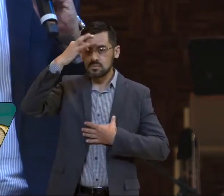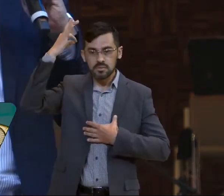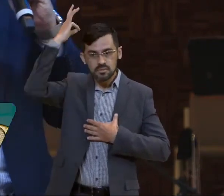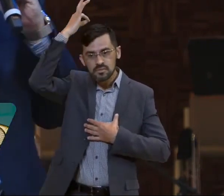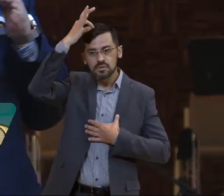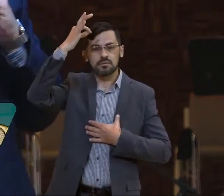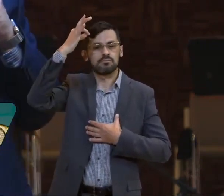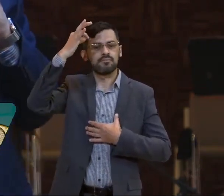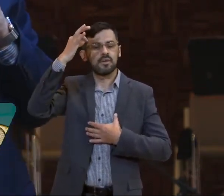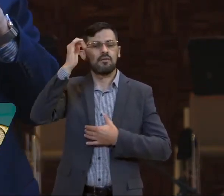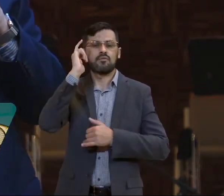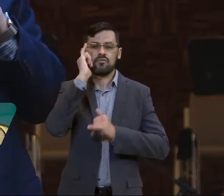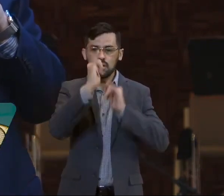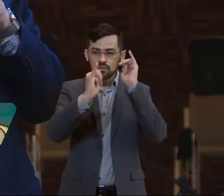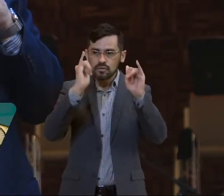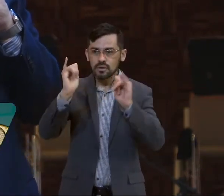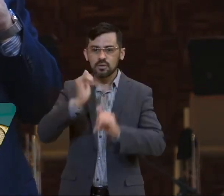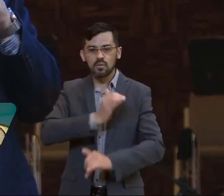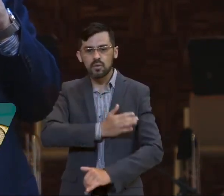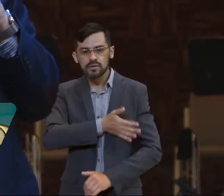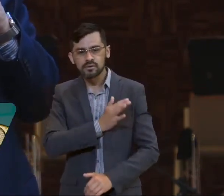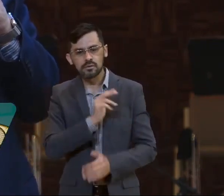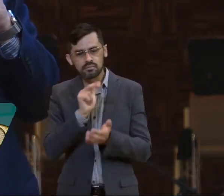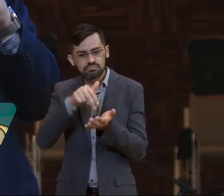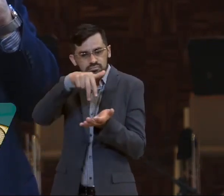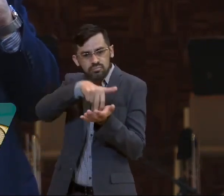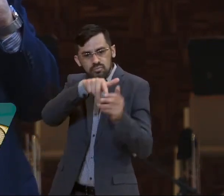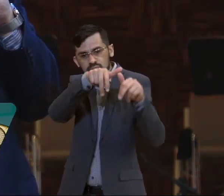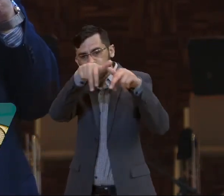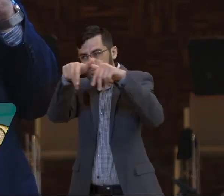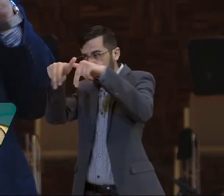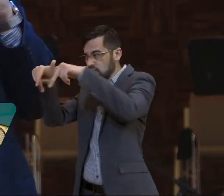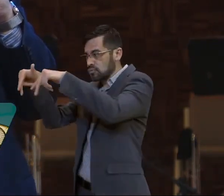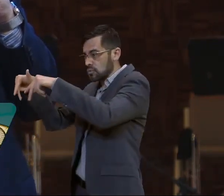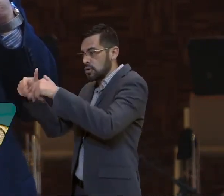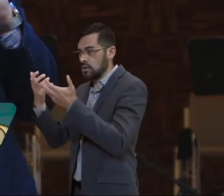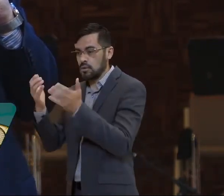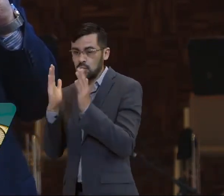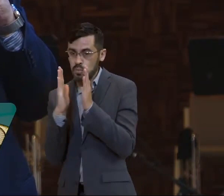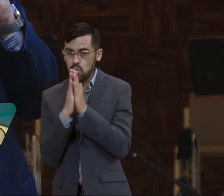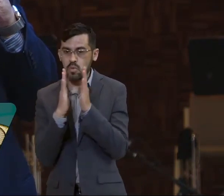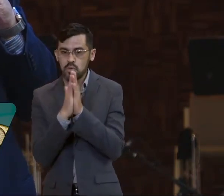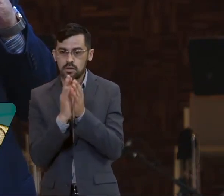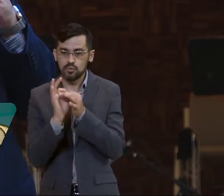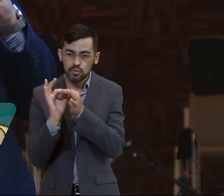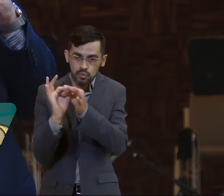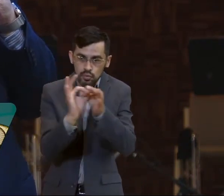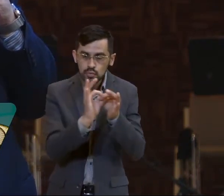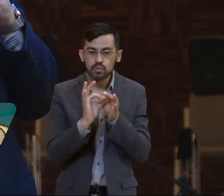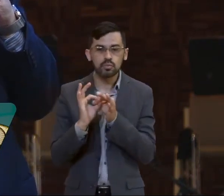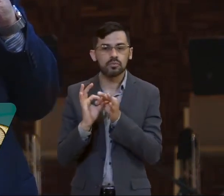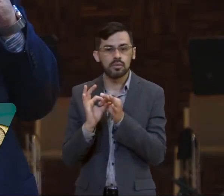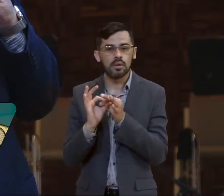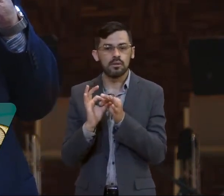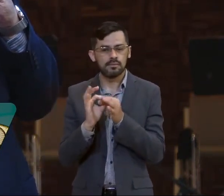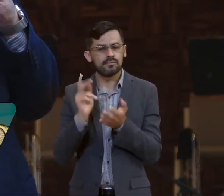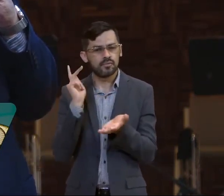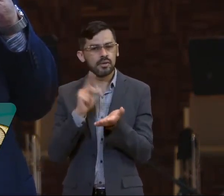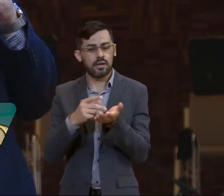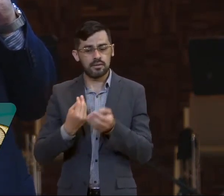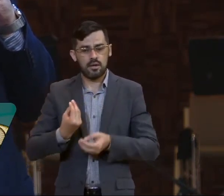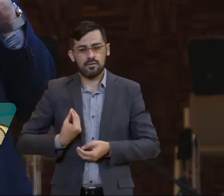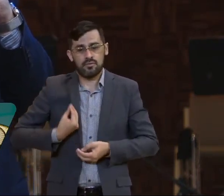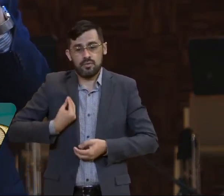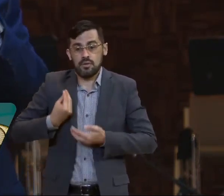está falando, vai deixando o teu lugar, vem aqui à frente, eu quero orar por você e dedicar a tua vida, colocar a